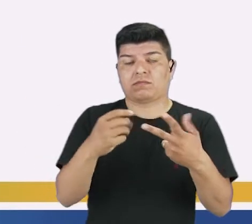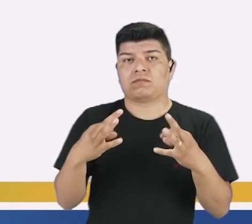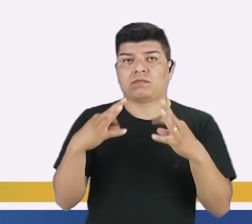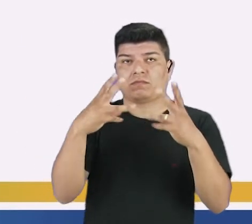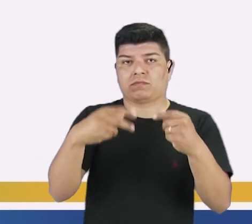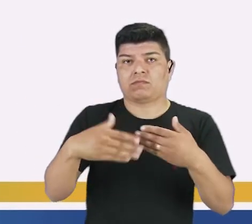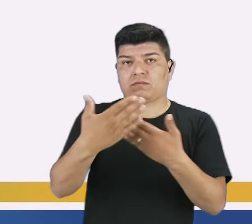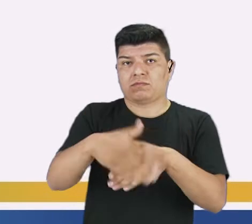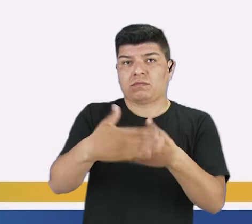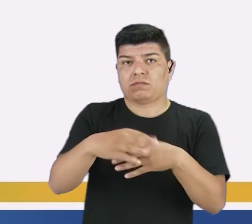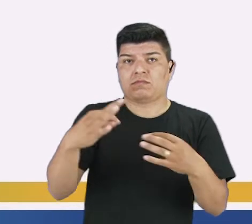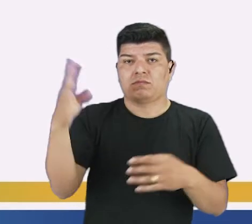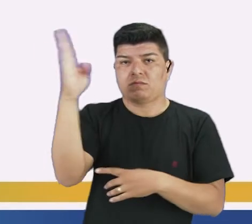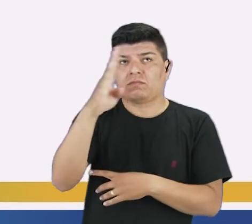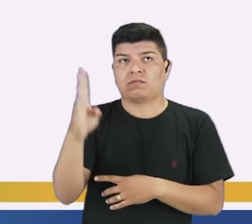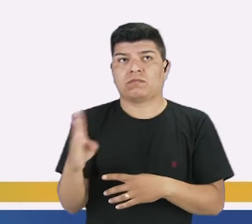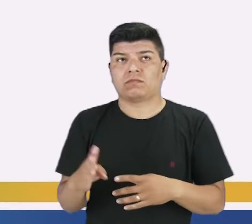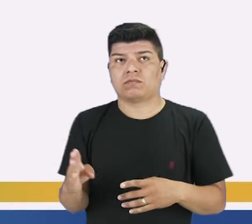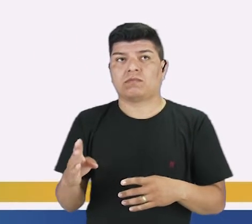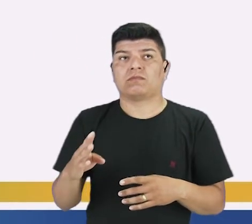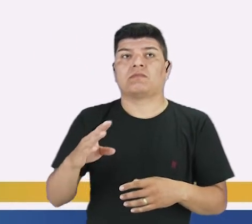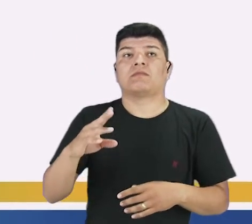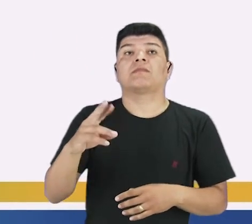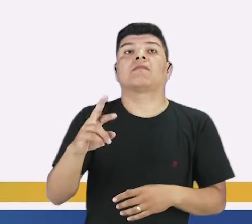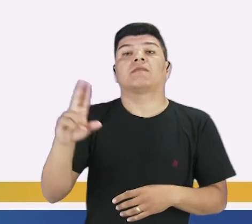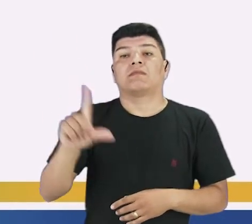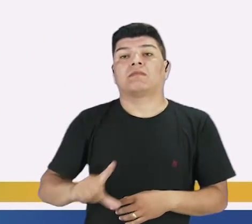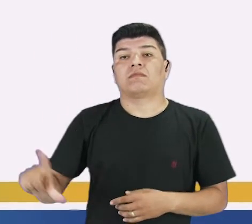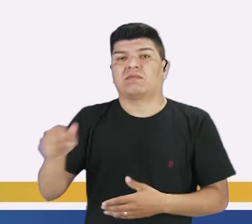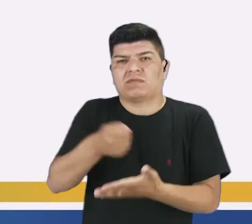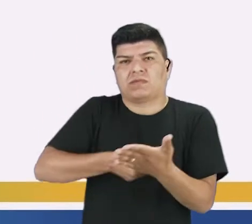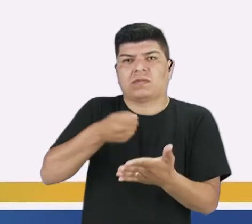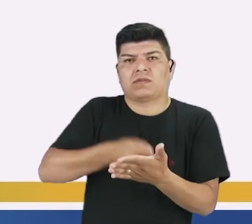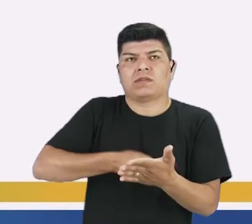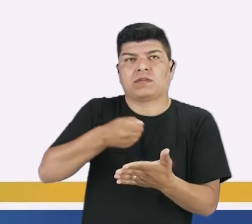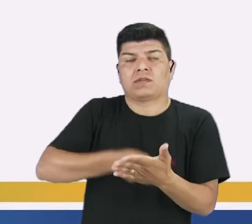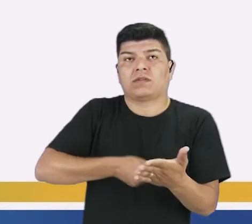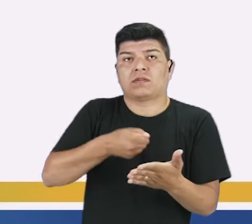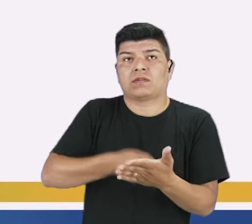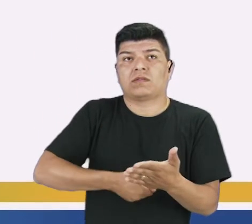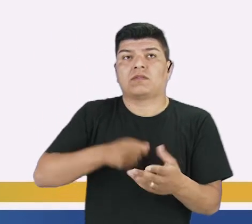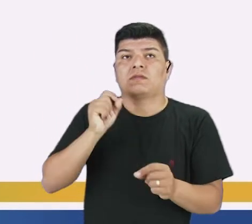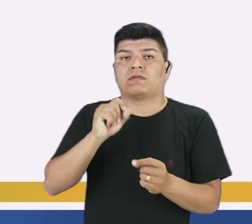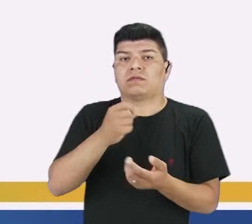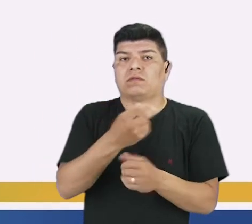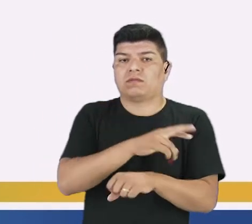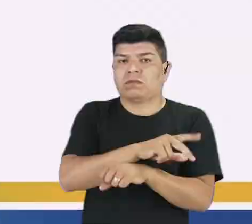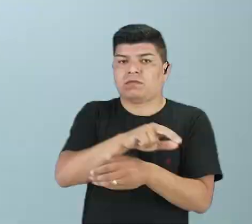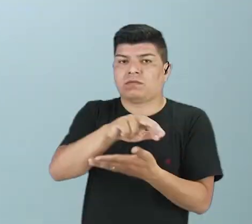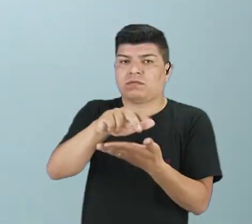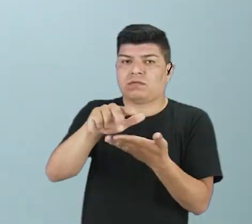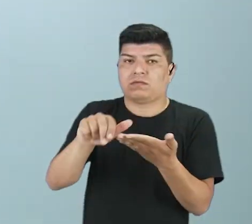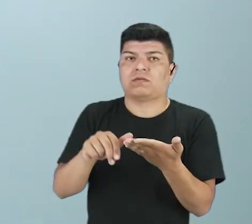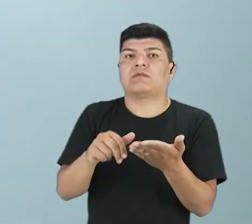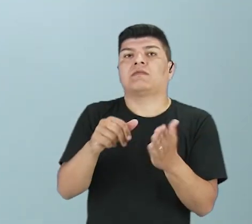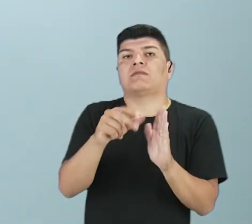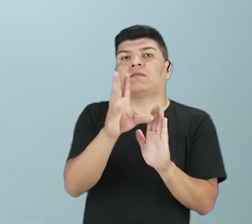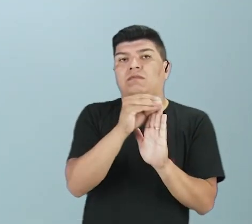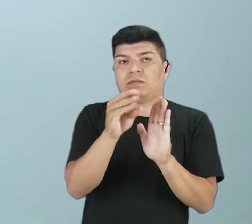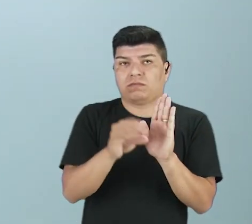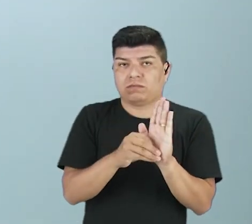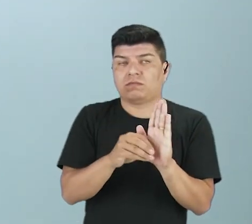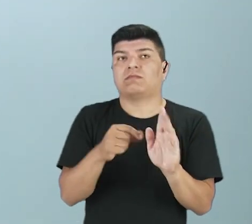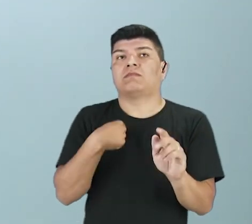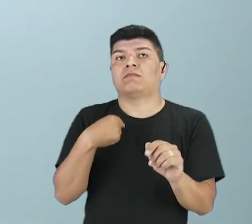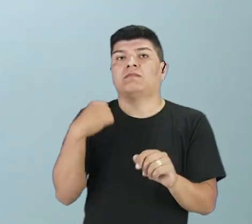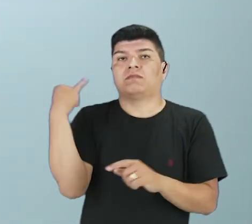os vestibulares do Brasil, a literatura é muito cobrada, ela é sincronizada com vários assuntos, com várias áreas. Então é